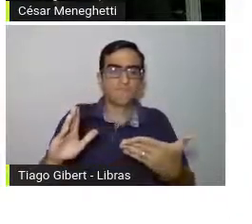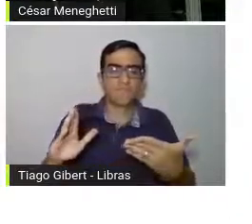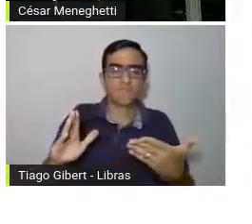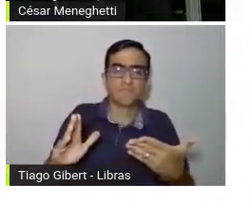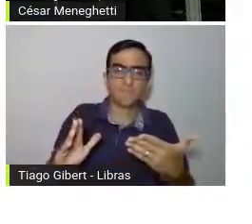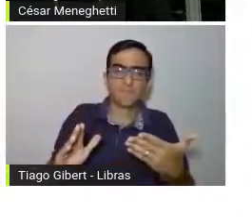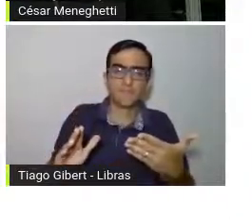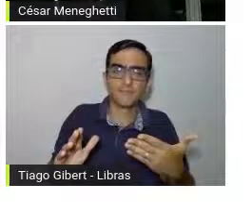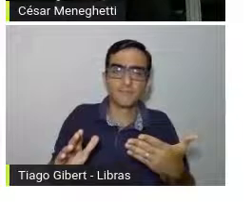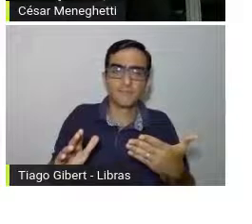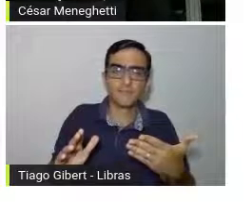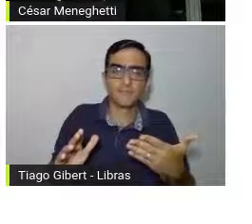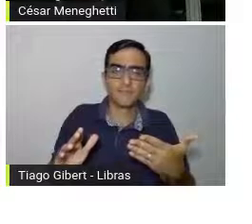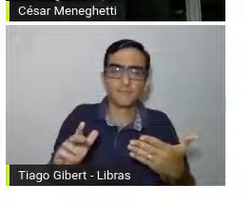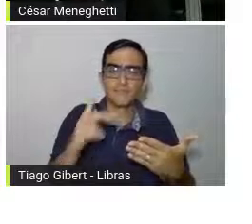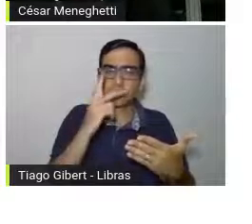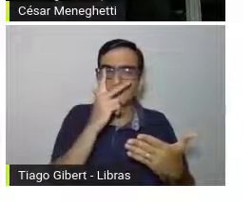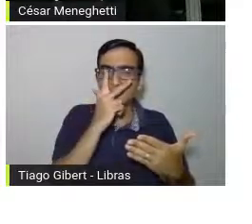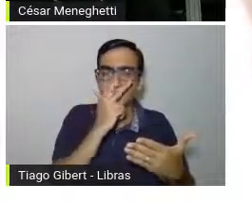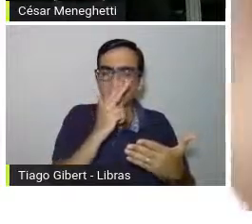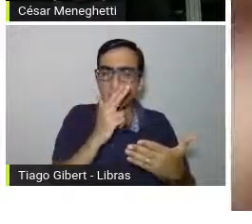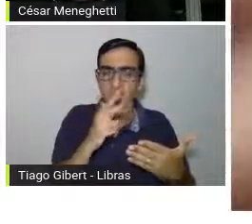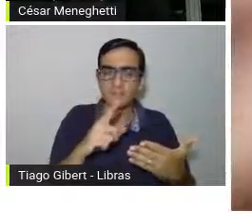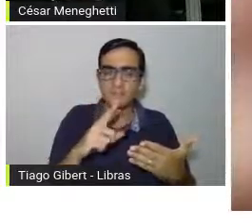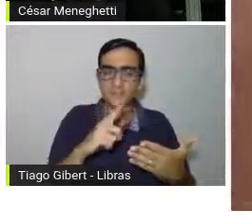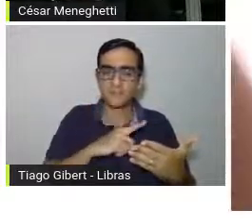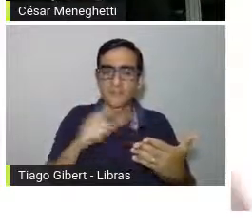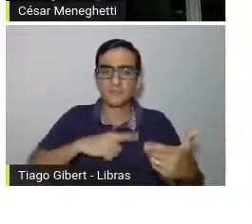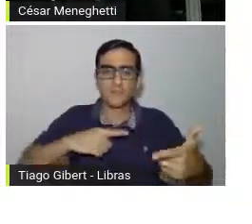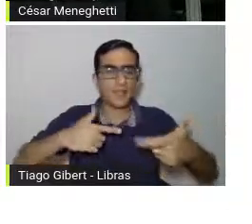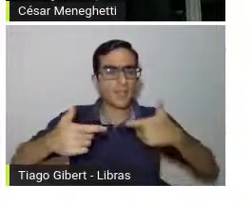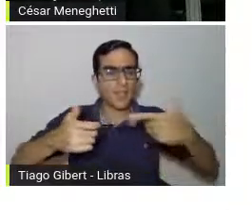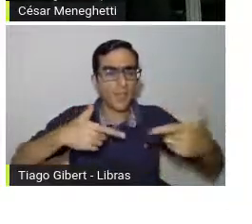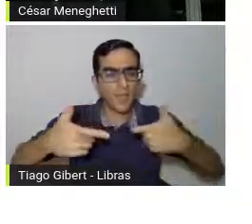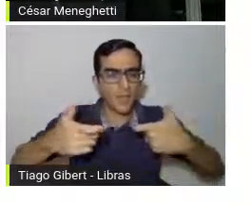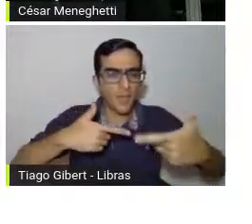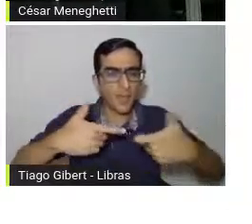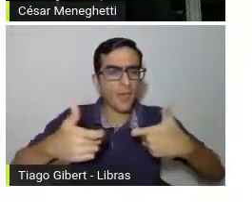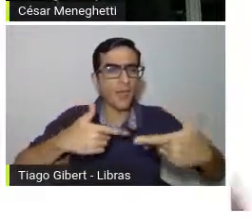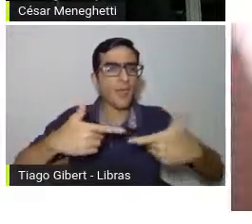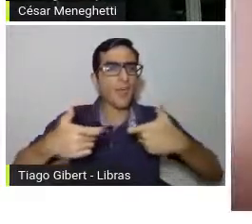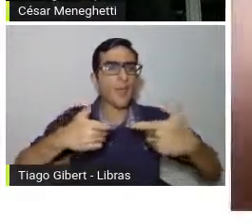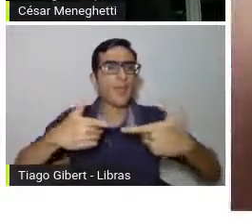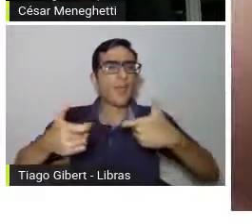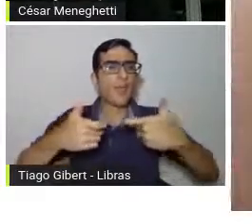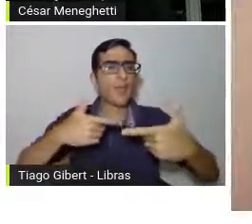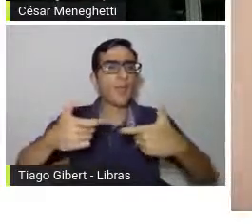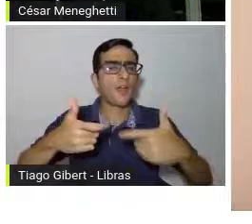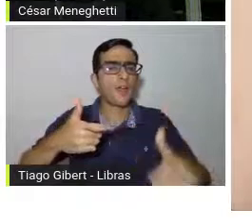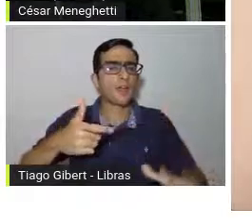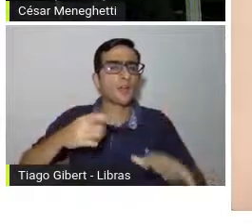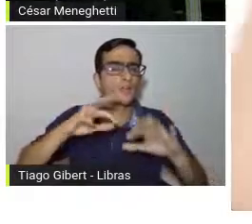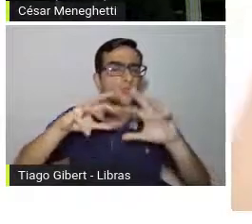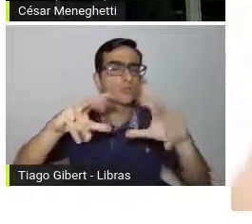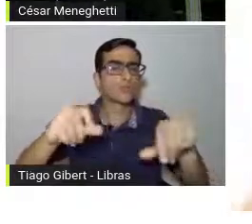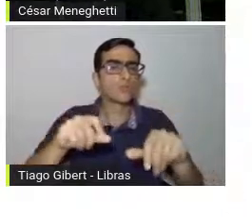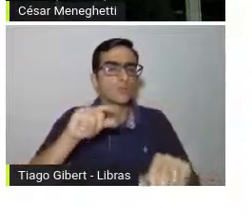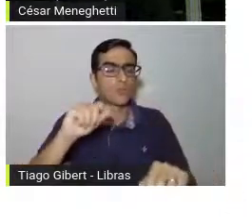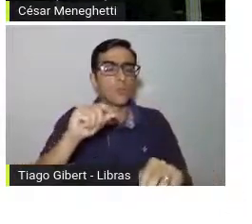de lixões, assim, de guerra. Então, aquilo que se, tudo que